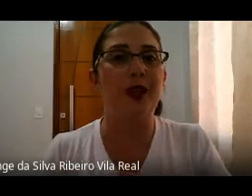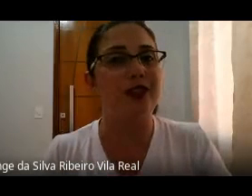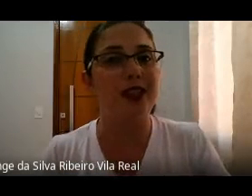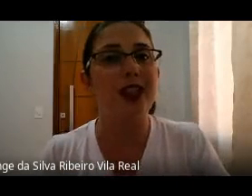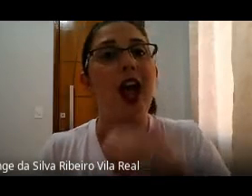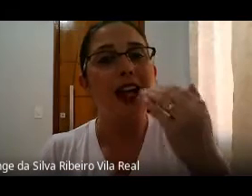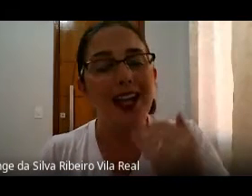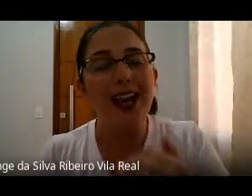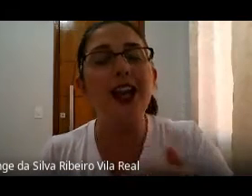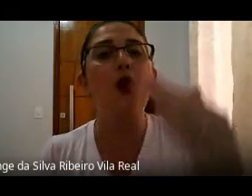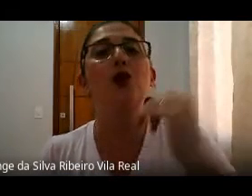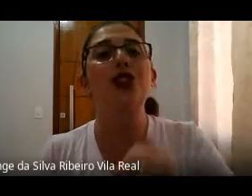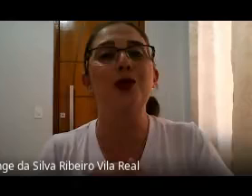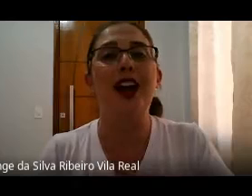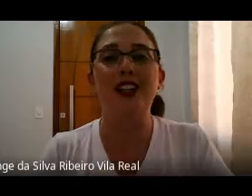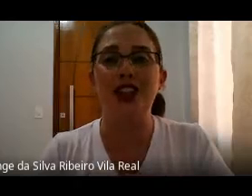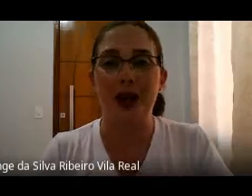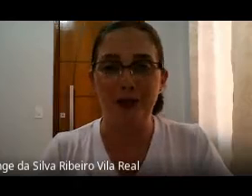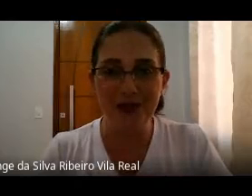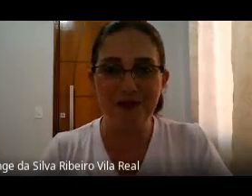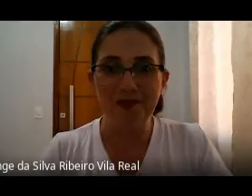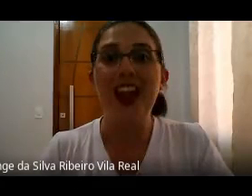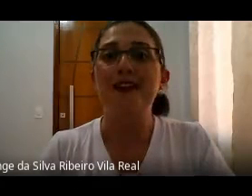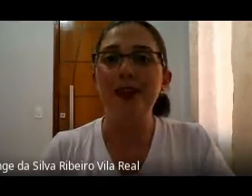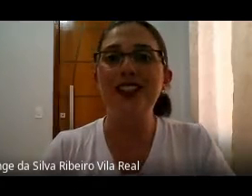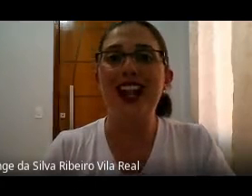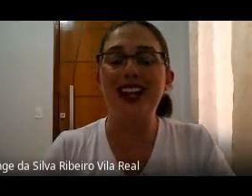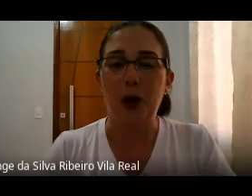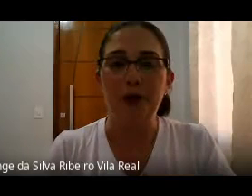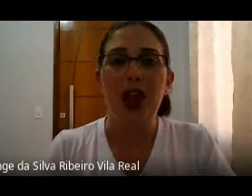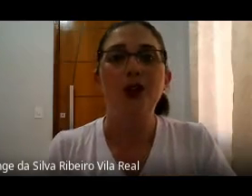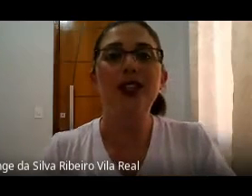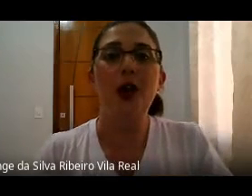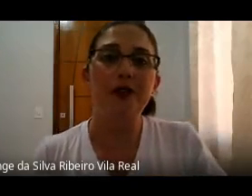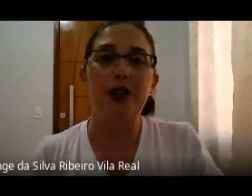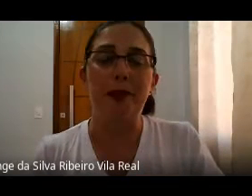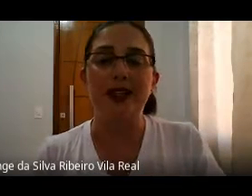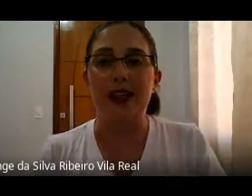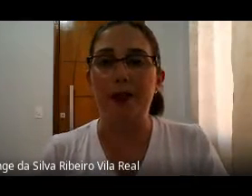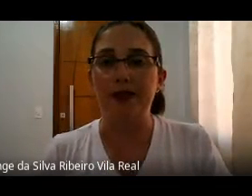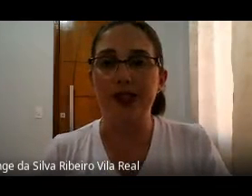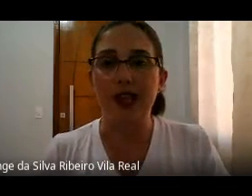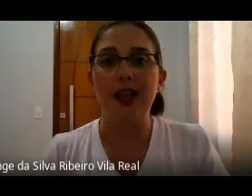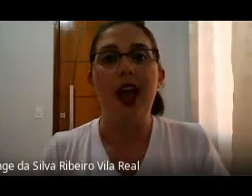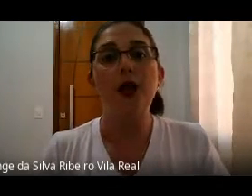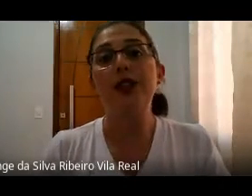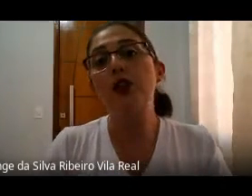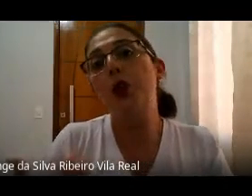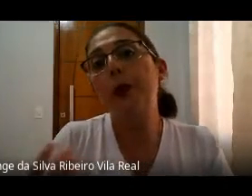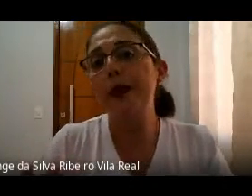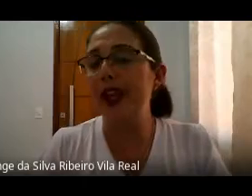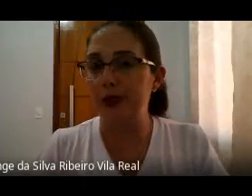de vocês para vocês quererem continuar neste caminho? Vamos lá, então. O sinal que eu vou apresentar para vocês